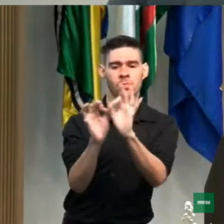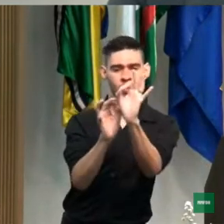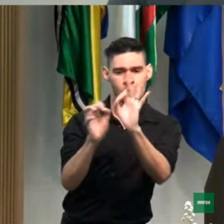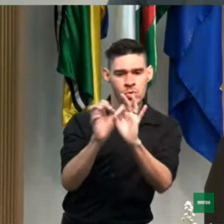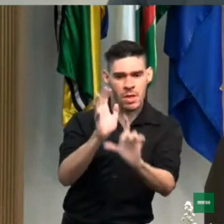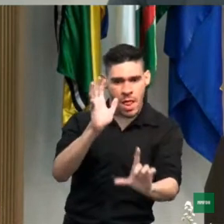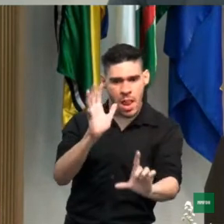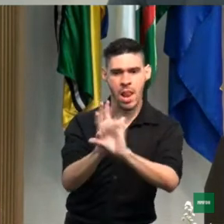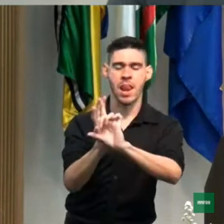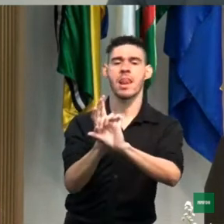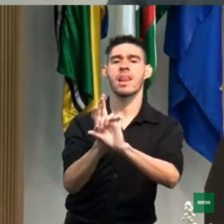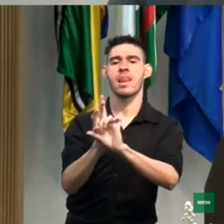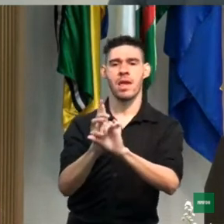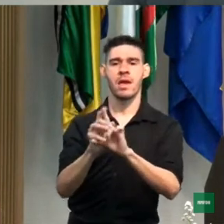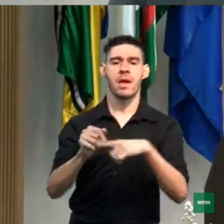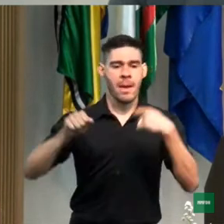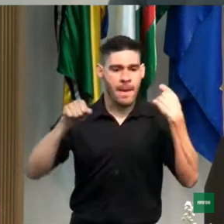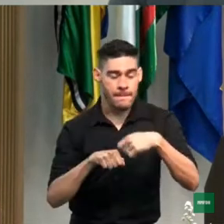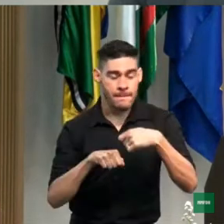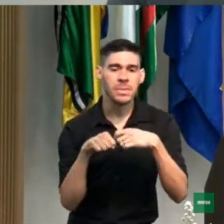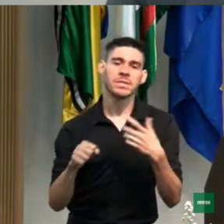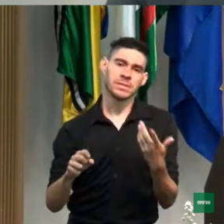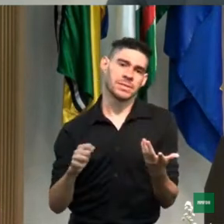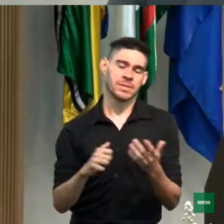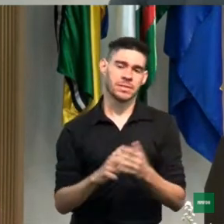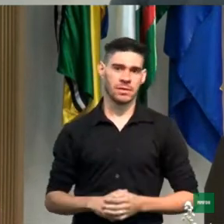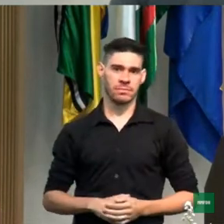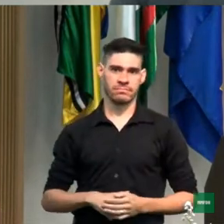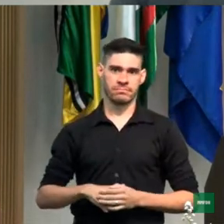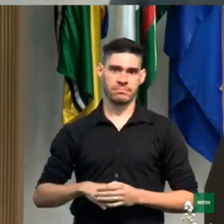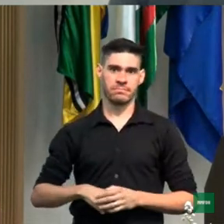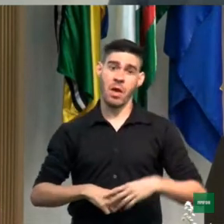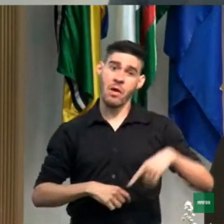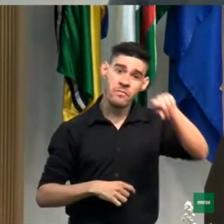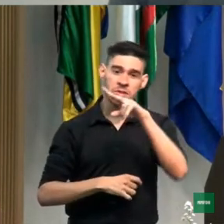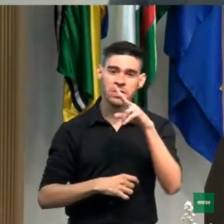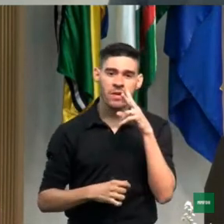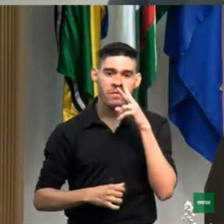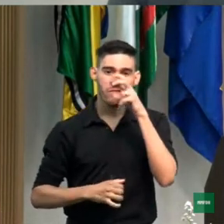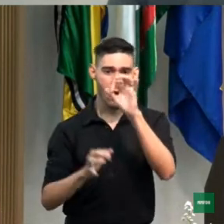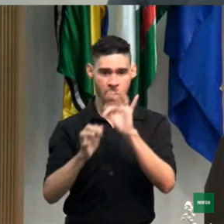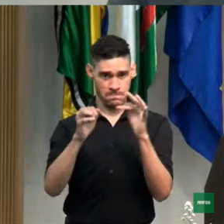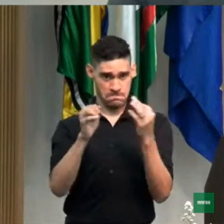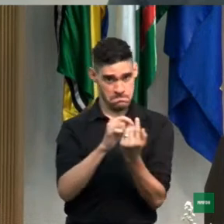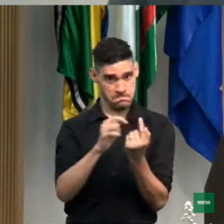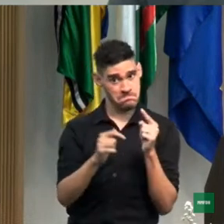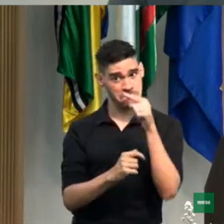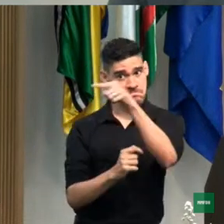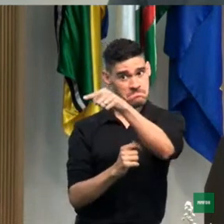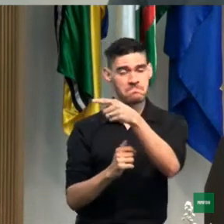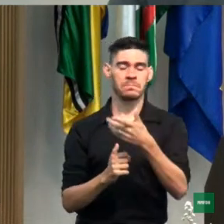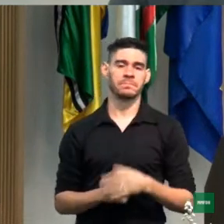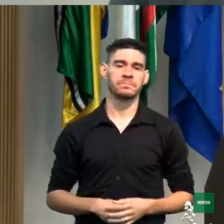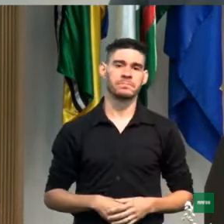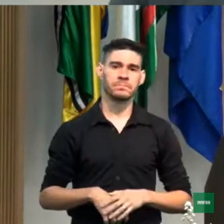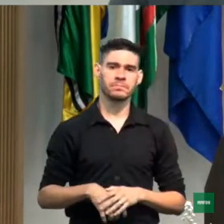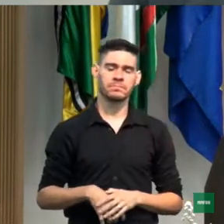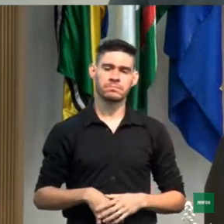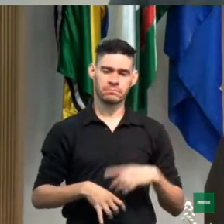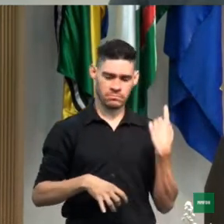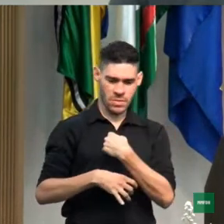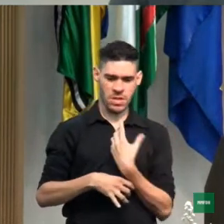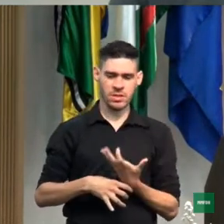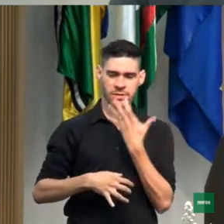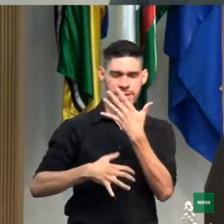for preciso, para que vocês fortaleçam família lá na ponta. E a gente queria ser essa ponte. A